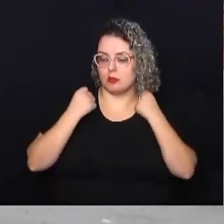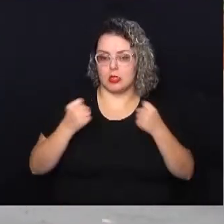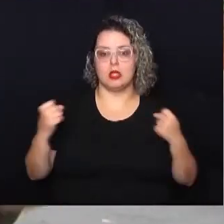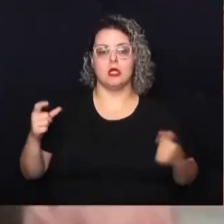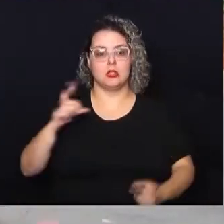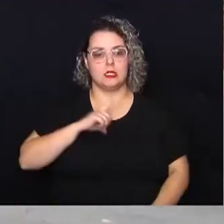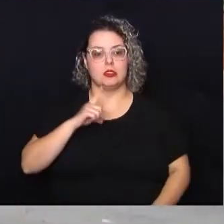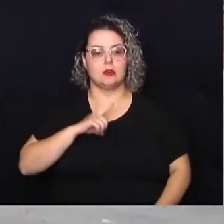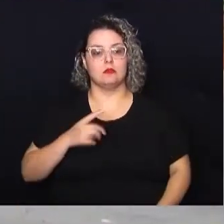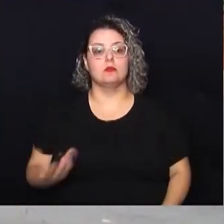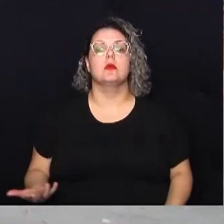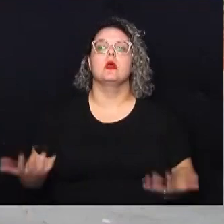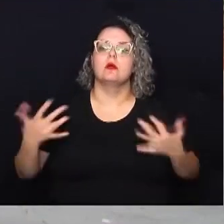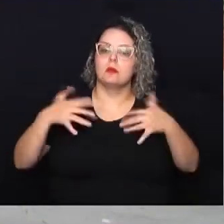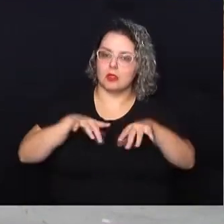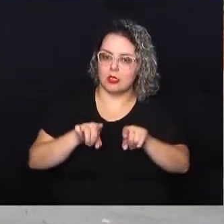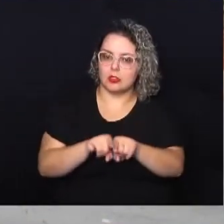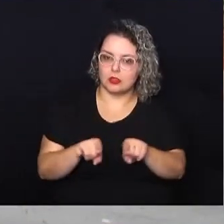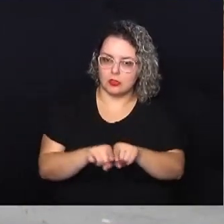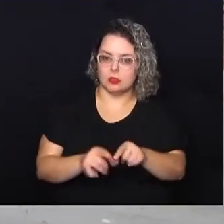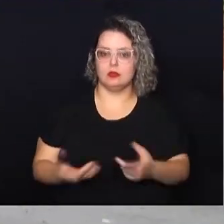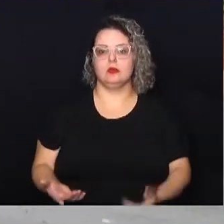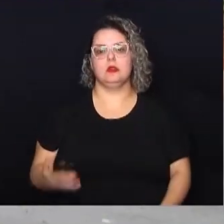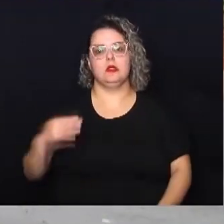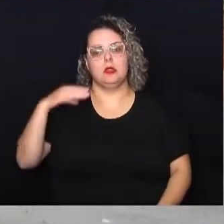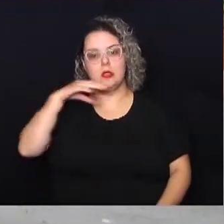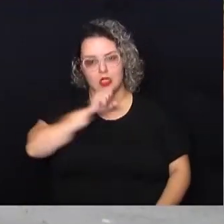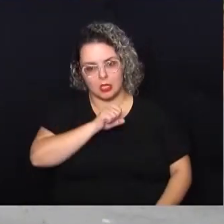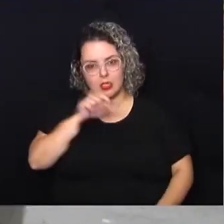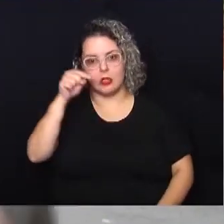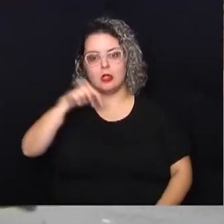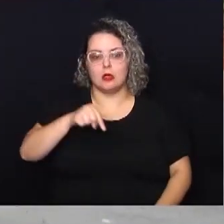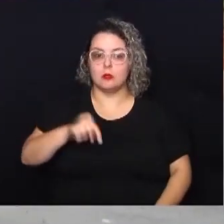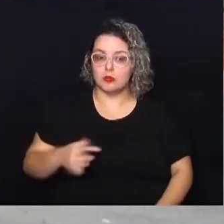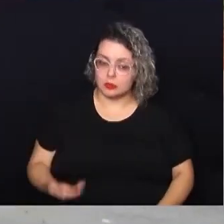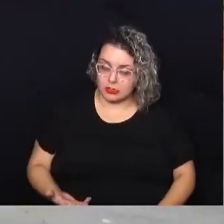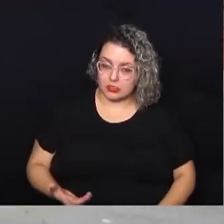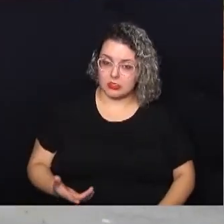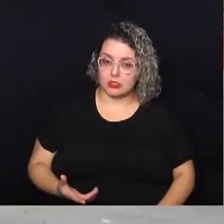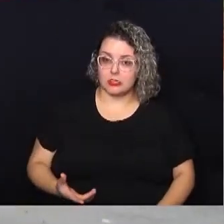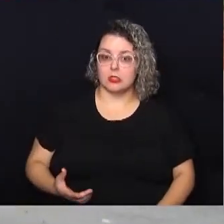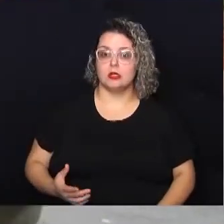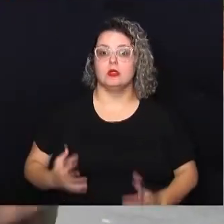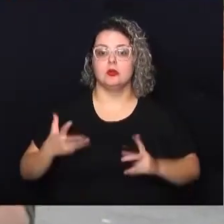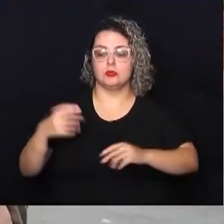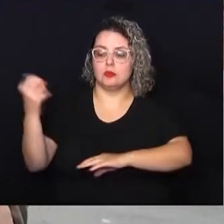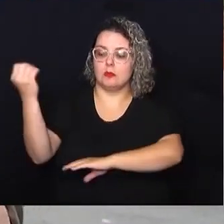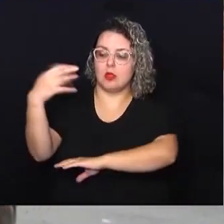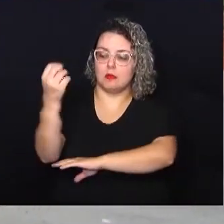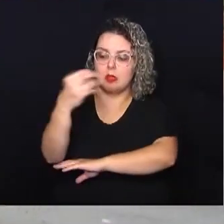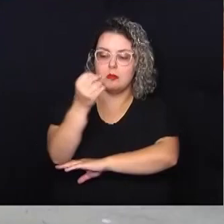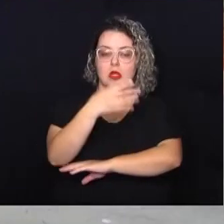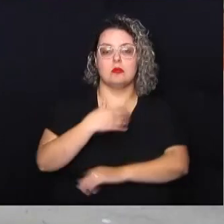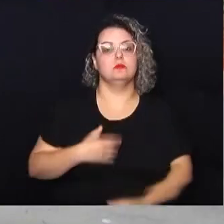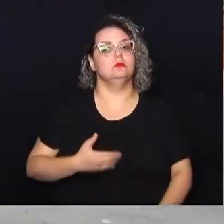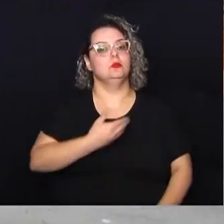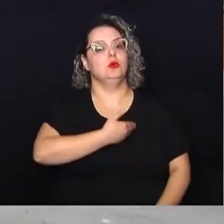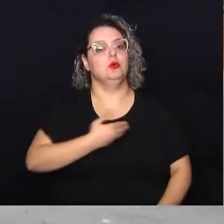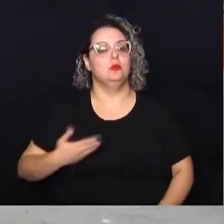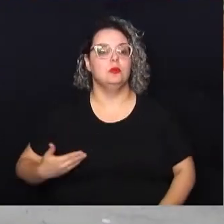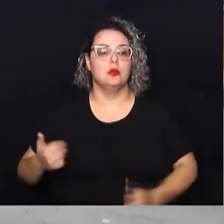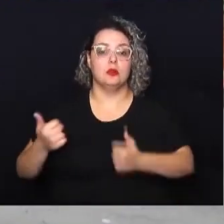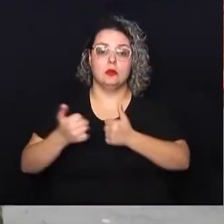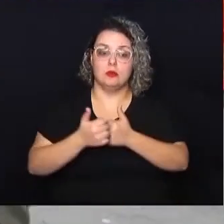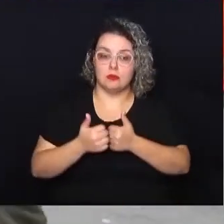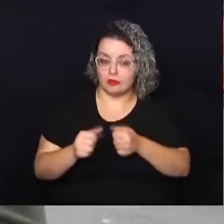academia inclusiva que será colocada em breve, instalada em breve aqui. Toda a iluminação pública do entorno que será